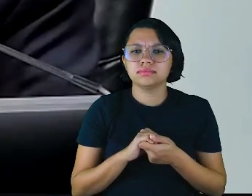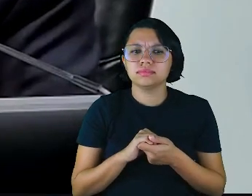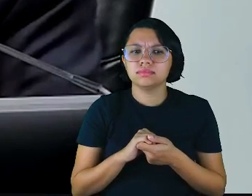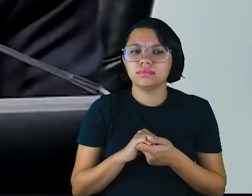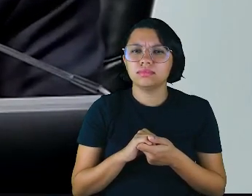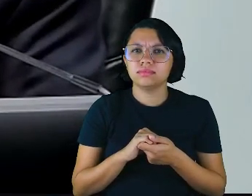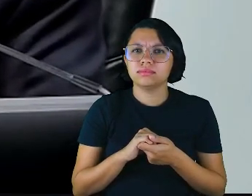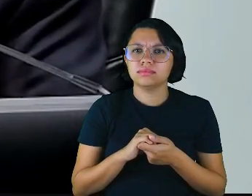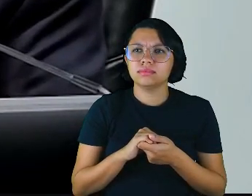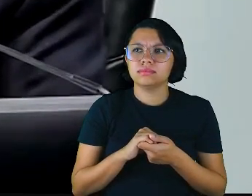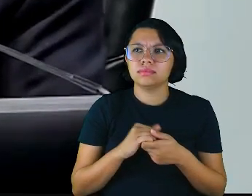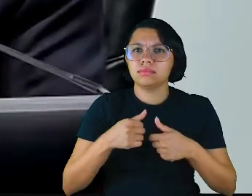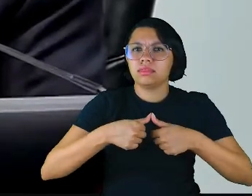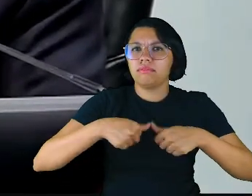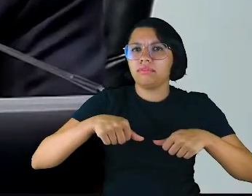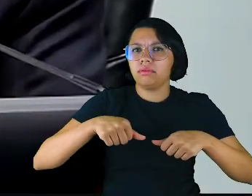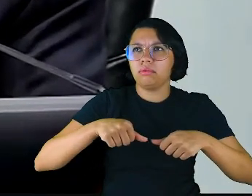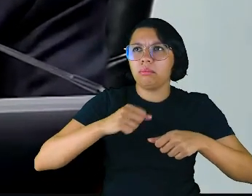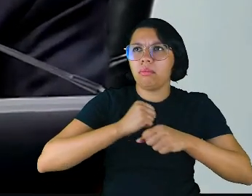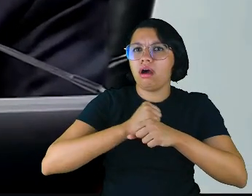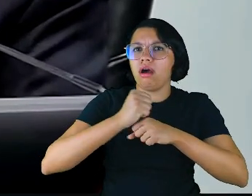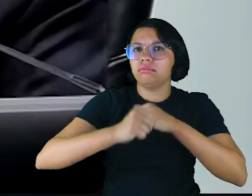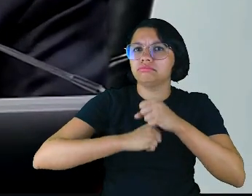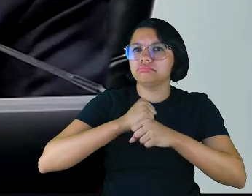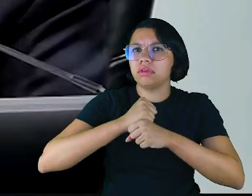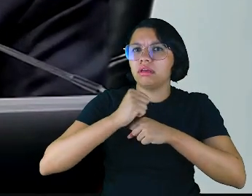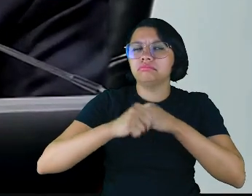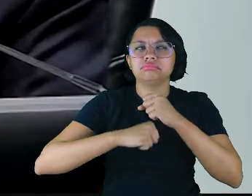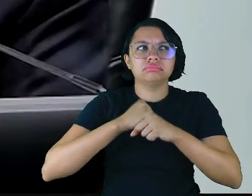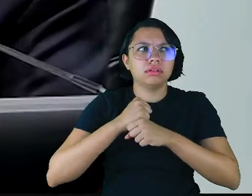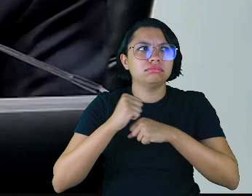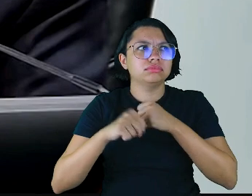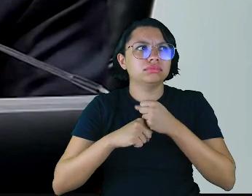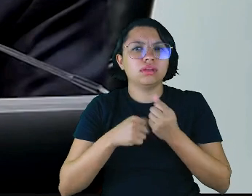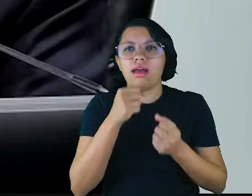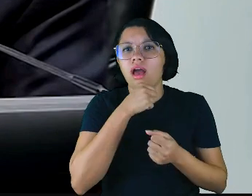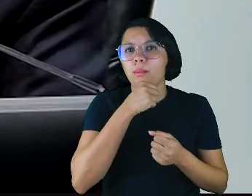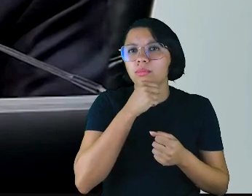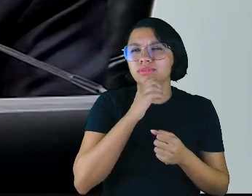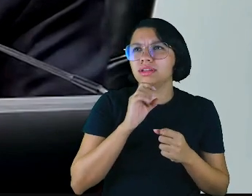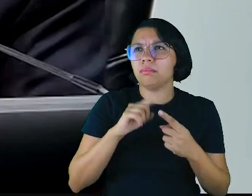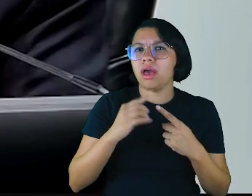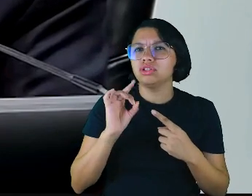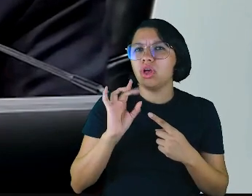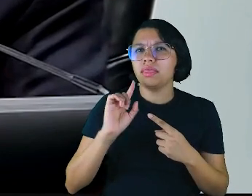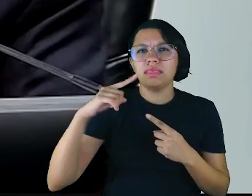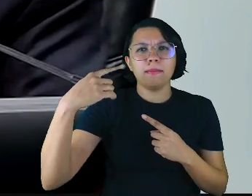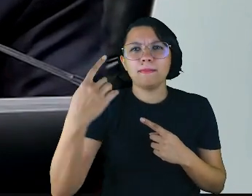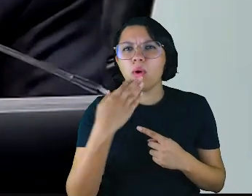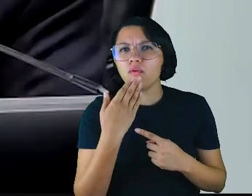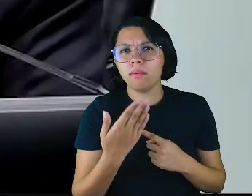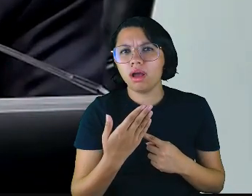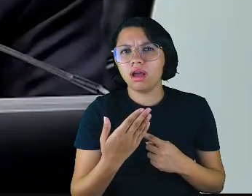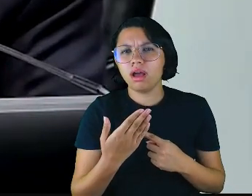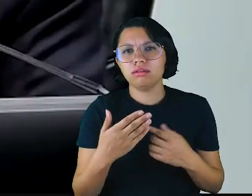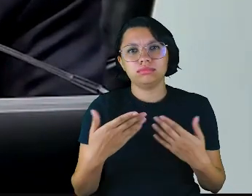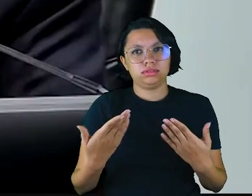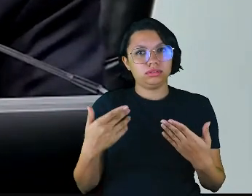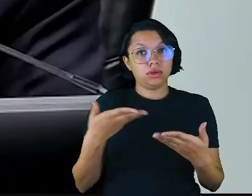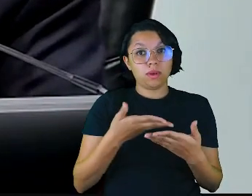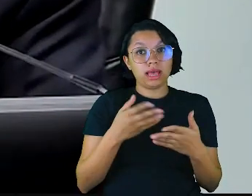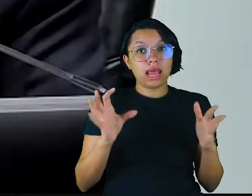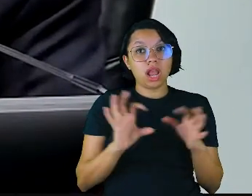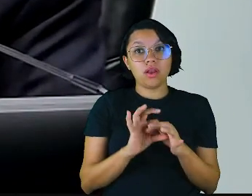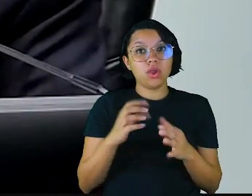empregador, fico anos e anos da minha vida, aposento, e só depois eu vou pedir isso. Então,